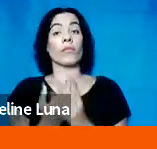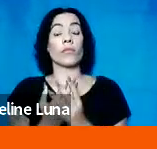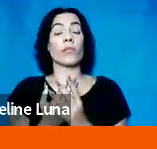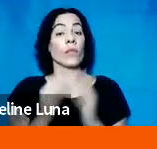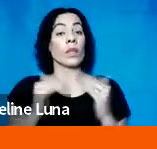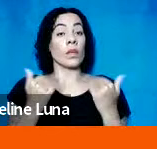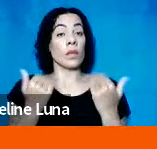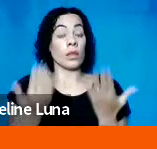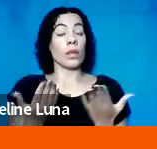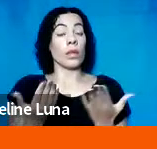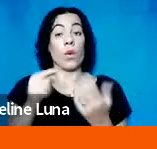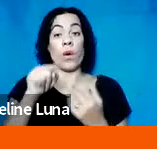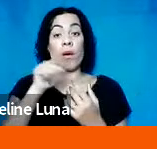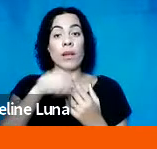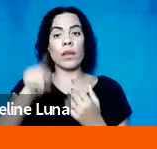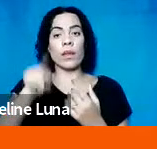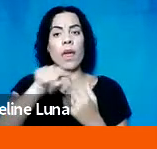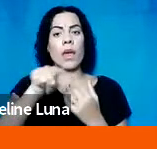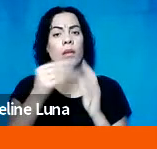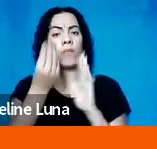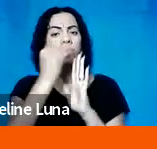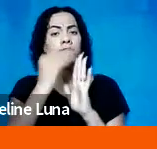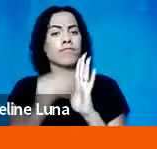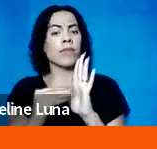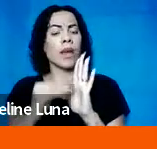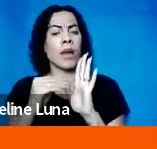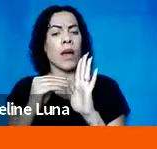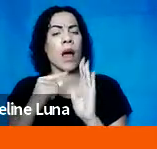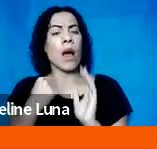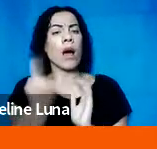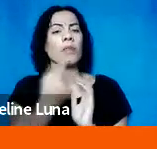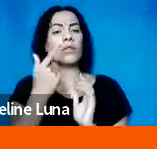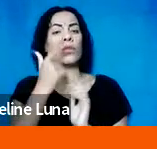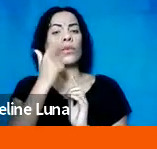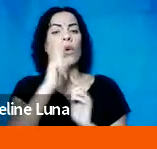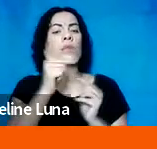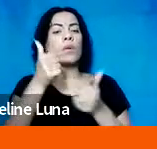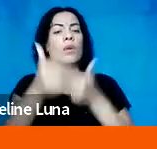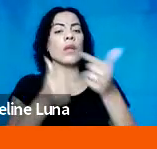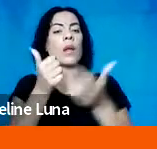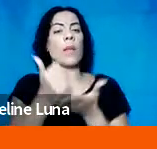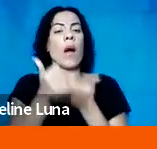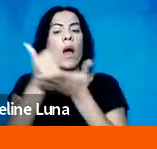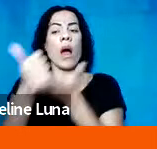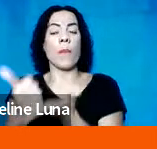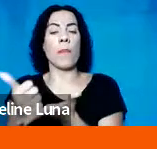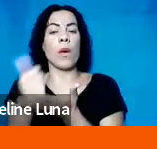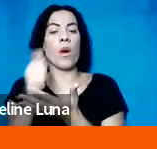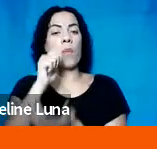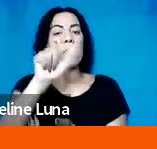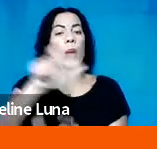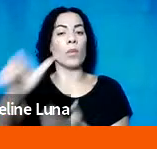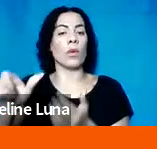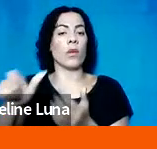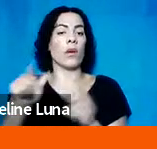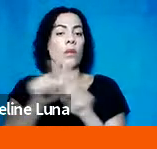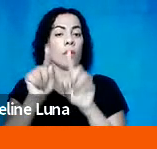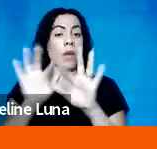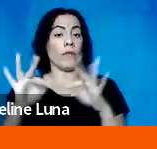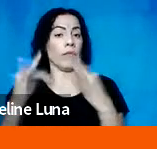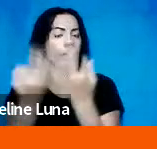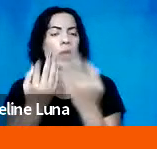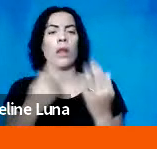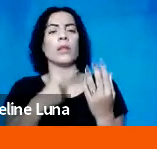então, nessas matérias, a gente pôde trabalhar o apoio que foi dado às mulheres e às famílias, muitas iniciativas,